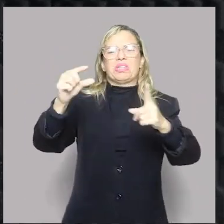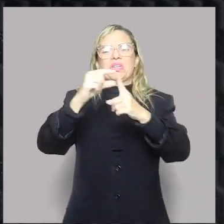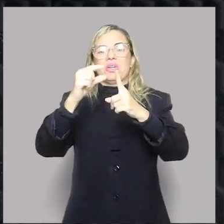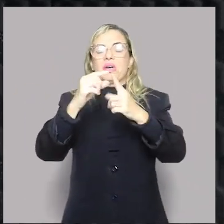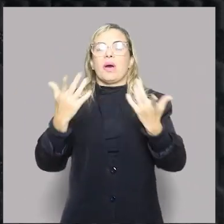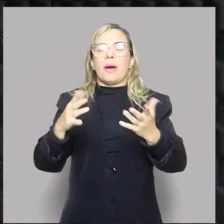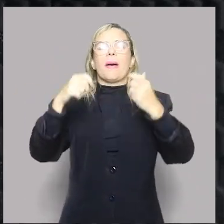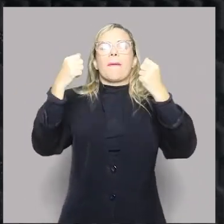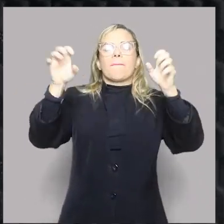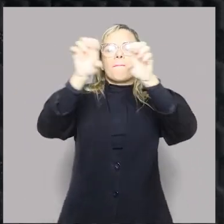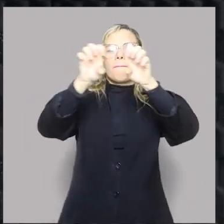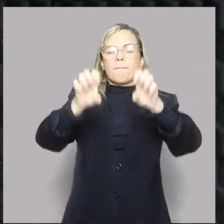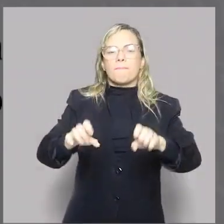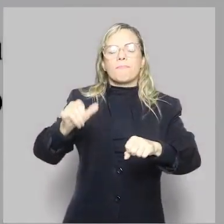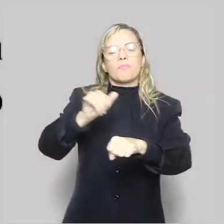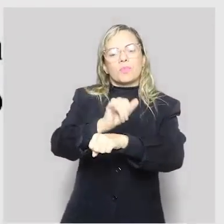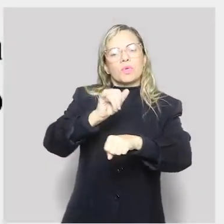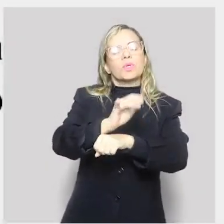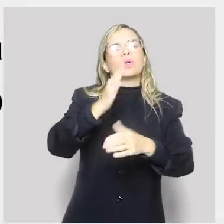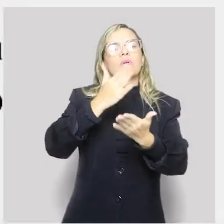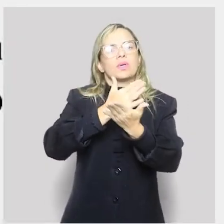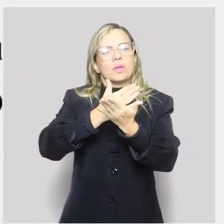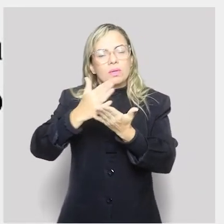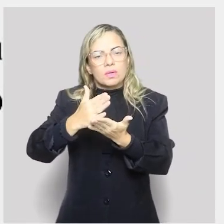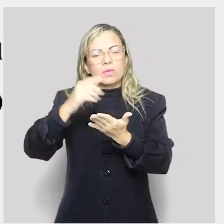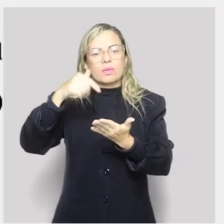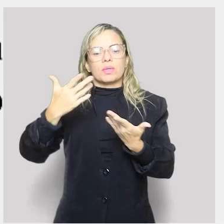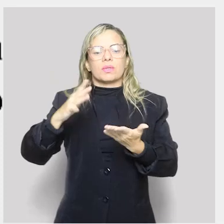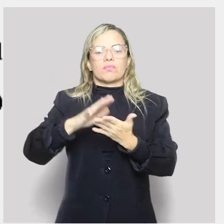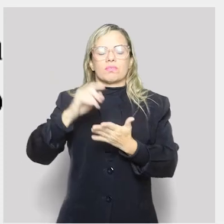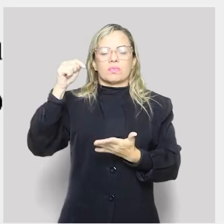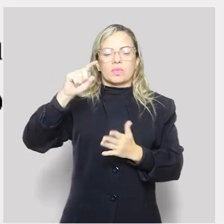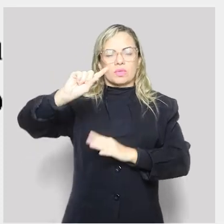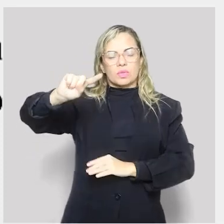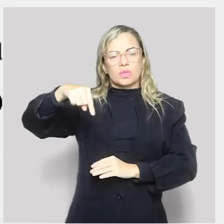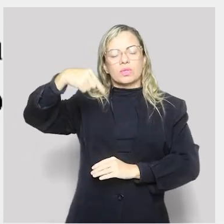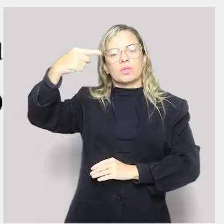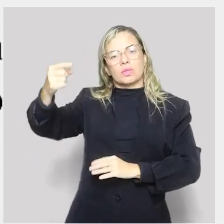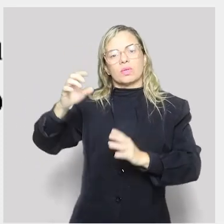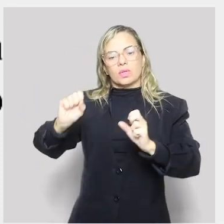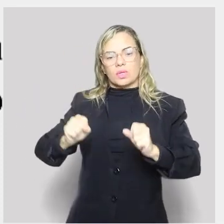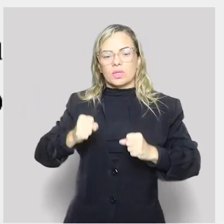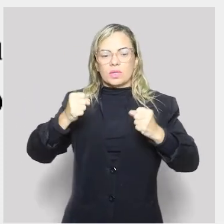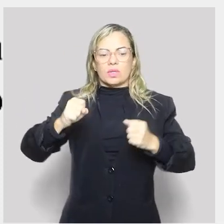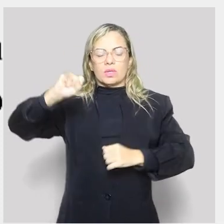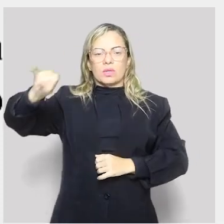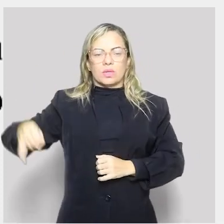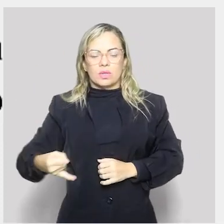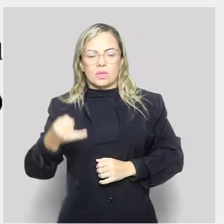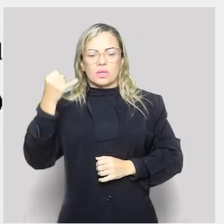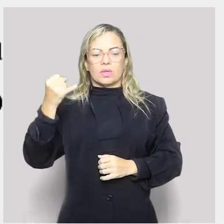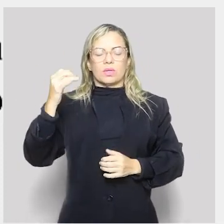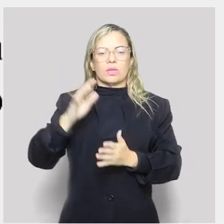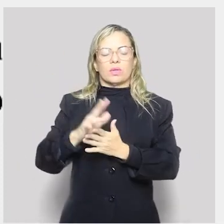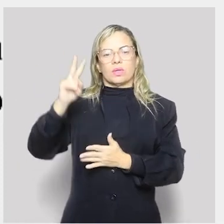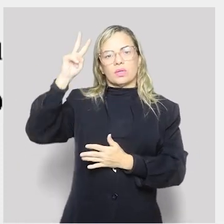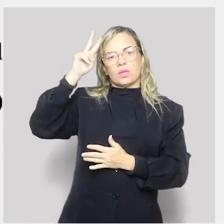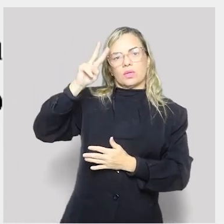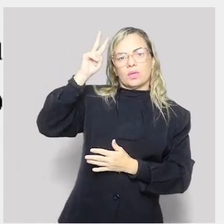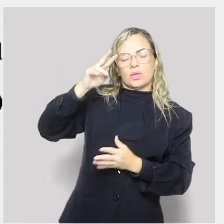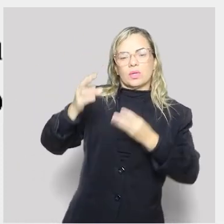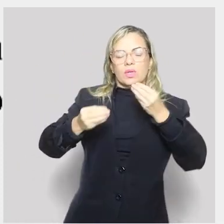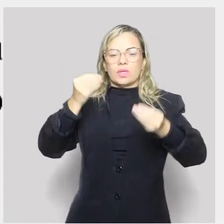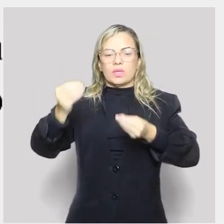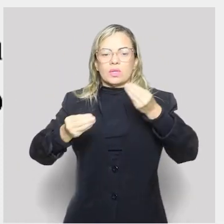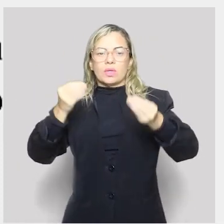operador argumentativo, mas uma frase de apresentação do aspecto 1. Você não citou um aspecto 1 lá na